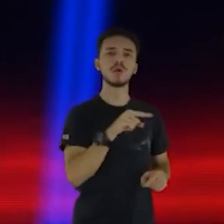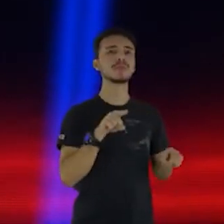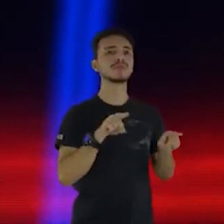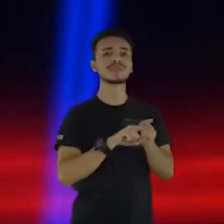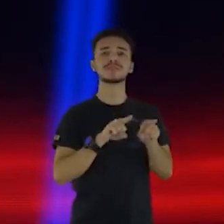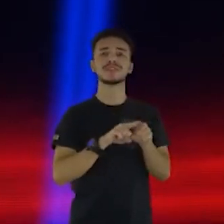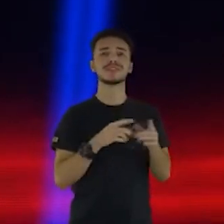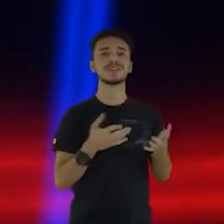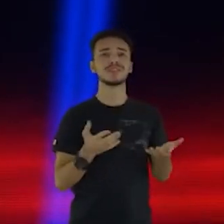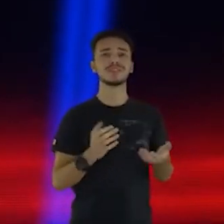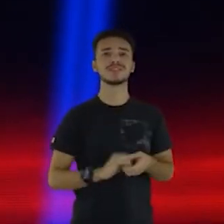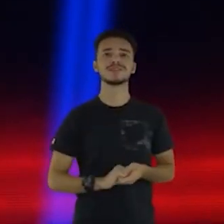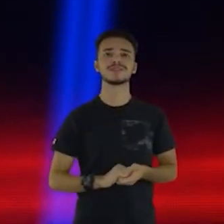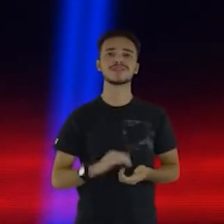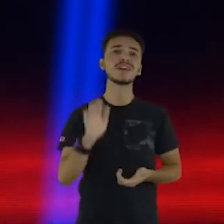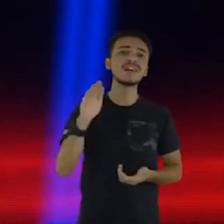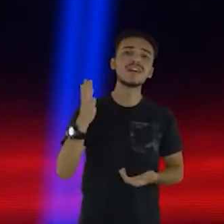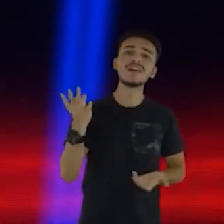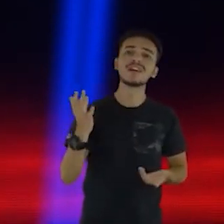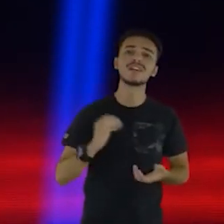Ô irmão,